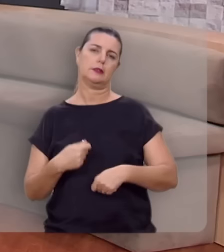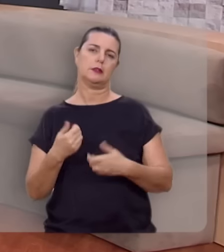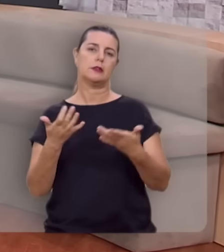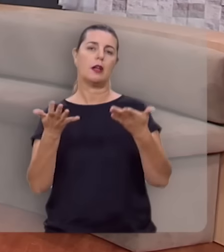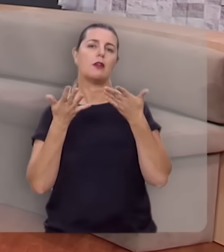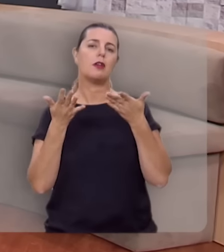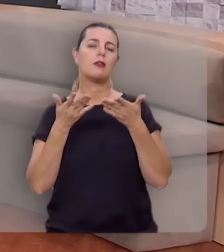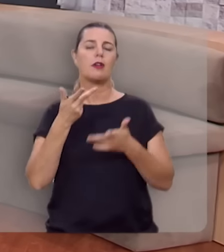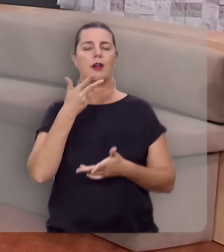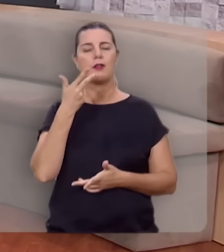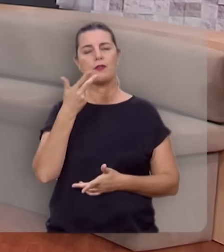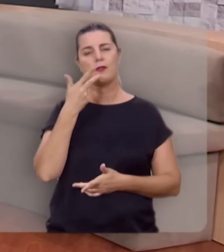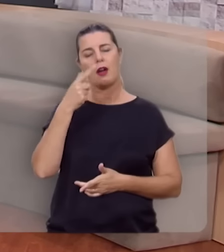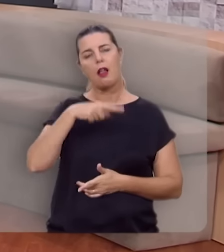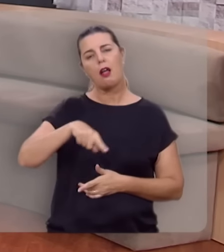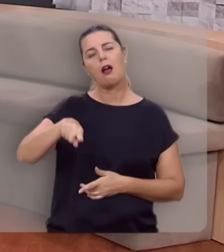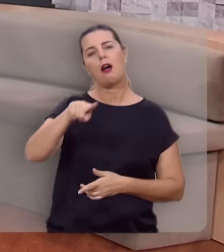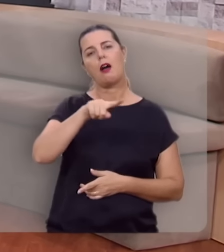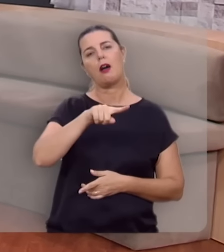eu gostaria de trazer